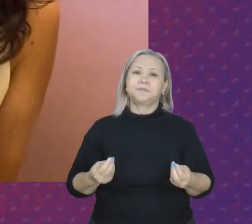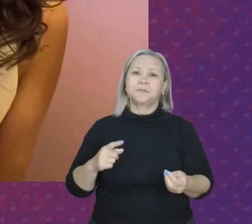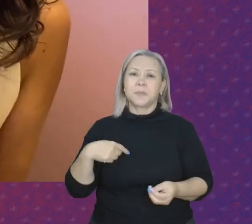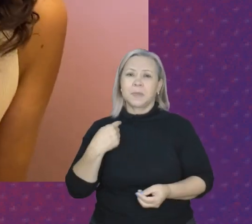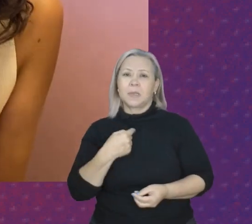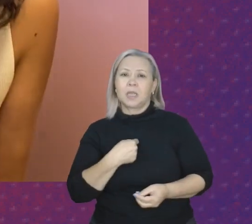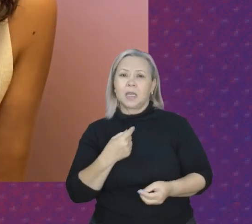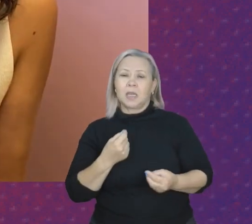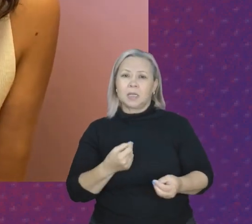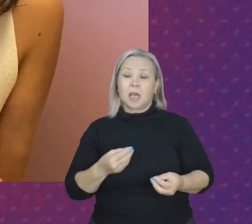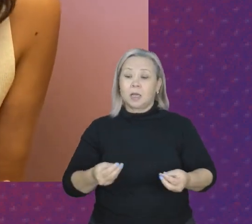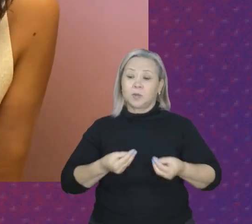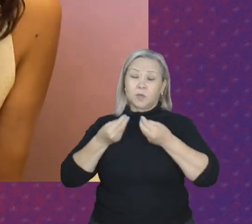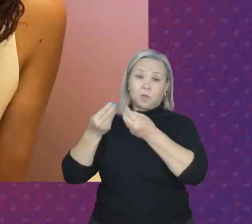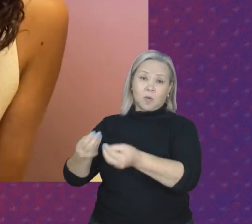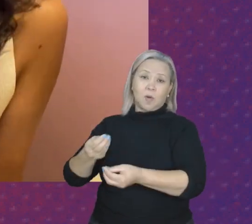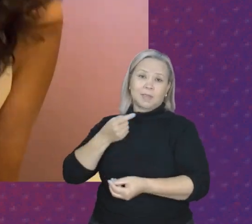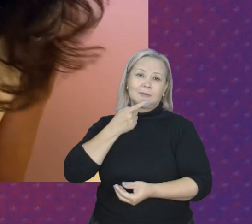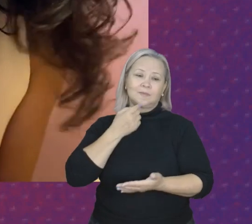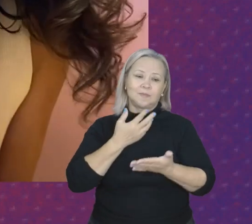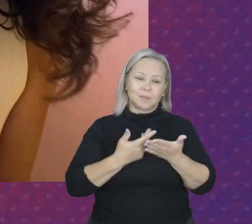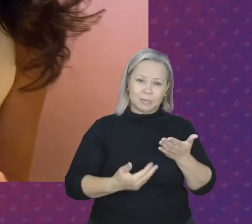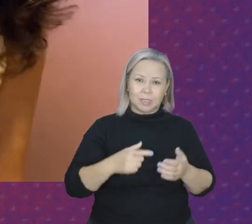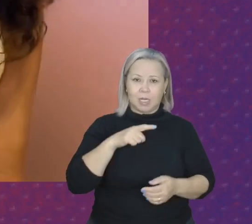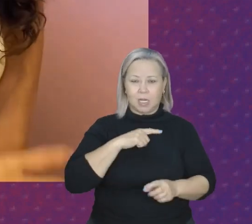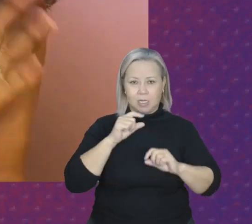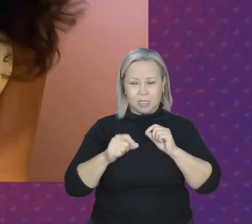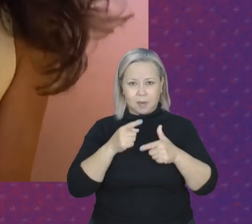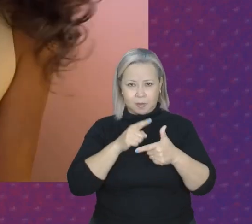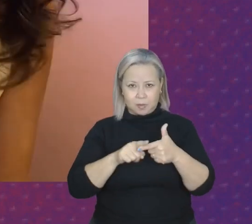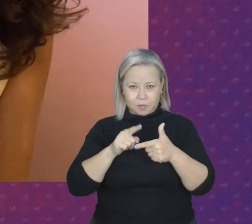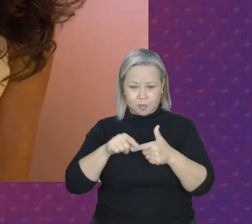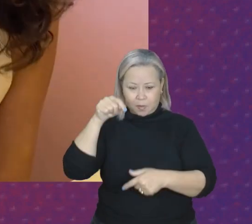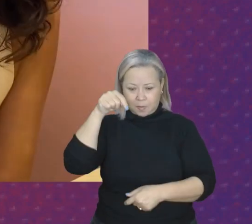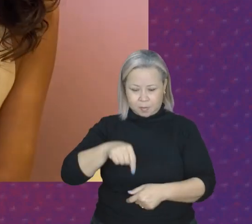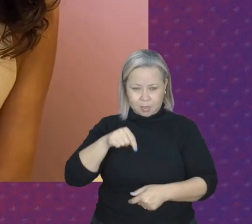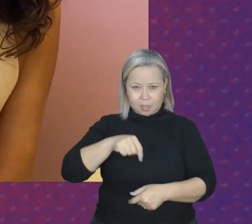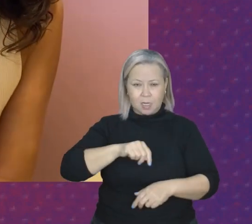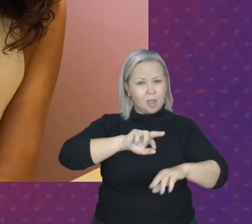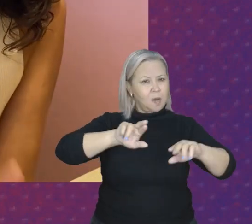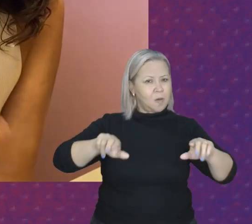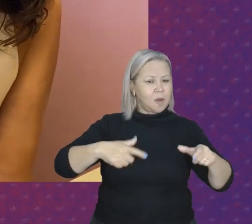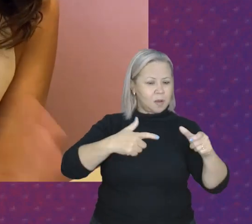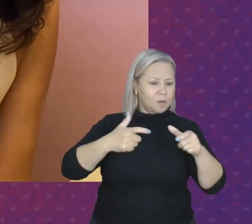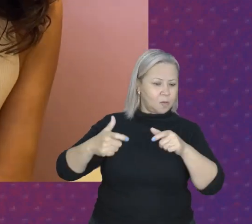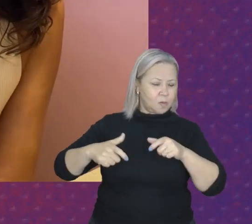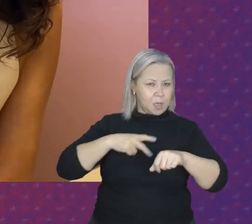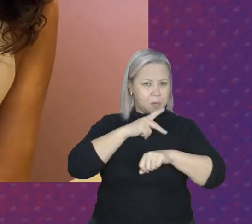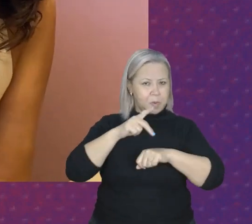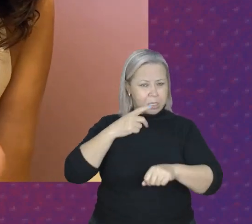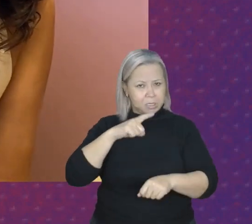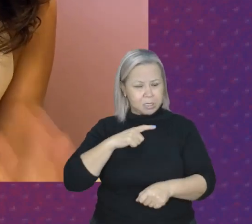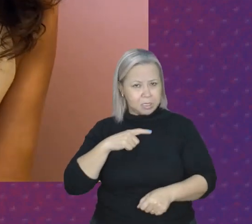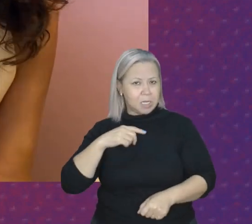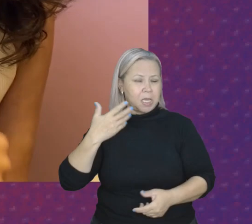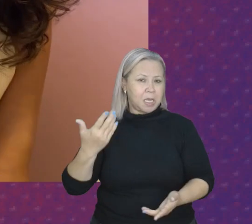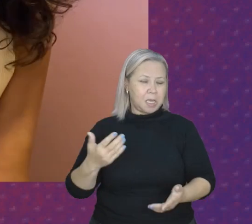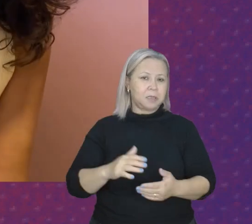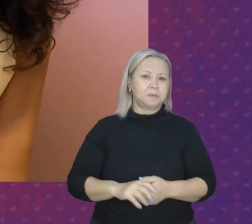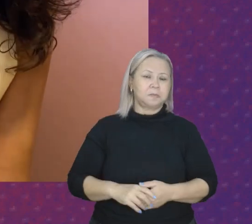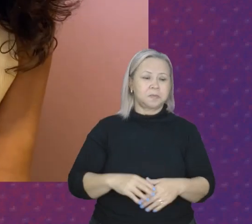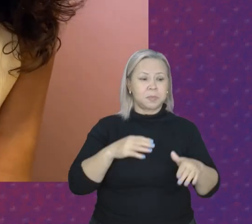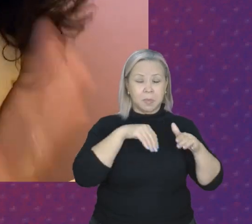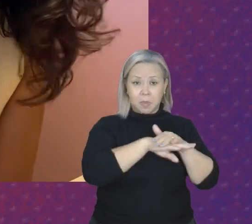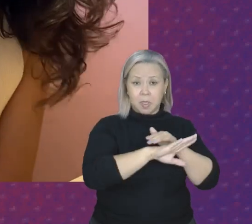de sangue. Nós aqui temos esse problema, assim como em vários lugares, né, do país, os bancos de sangue, de doação de